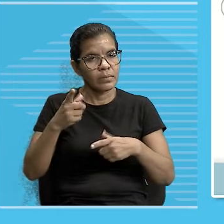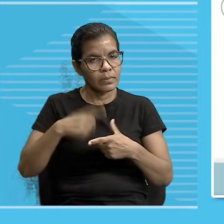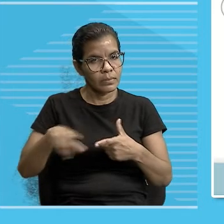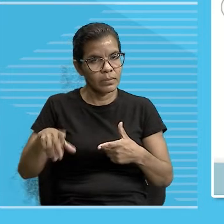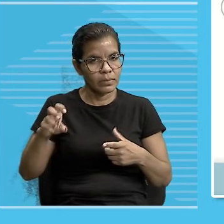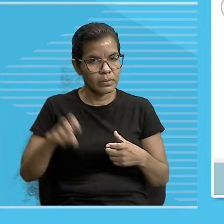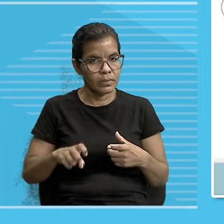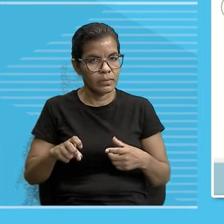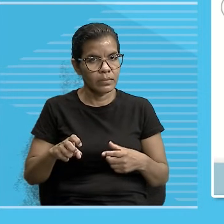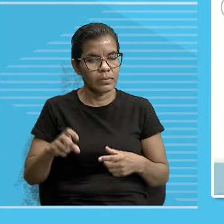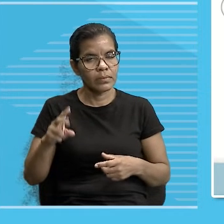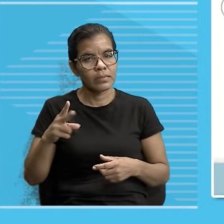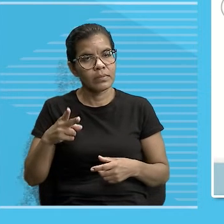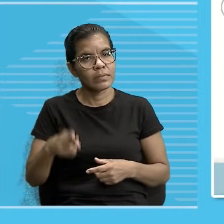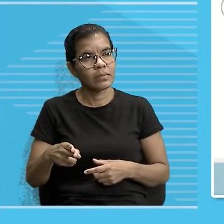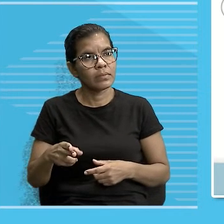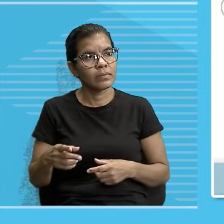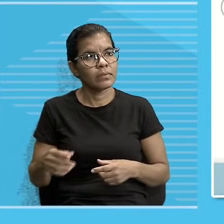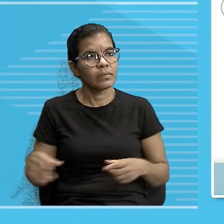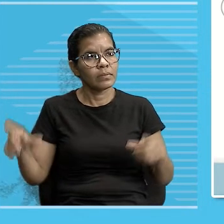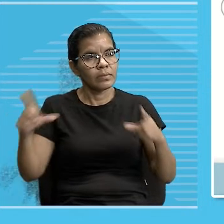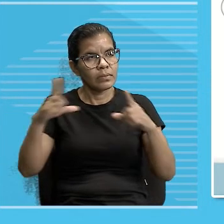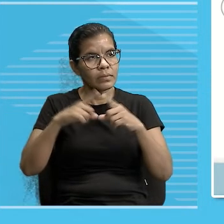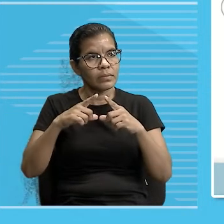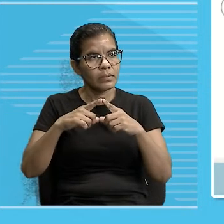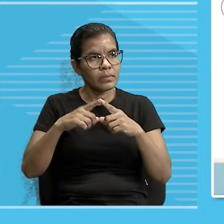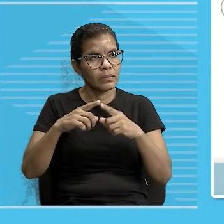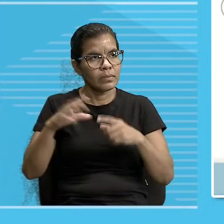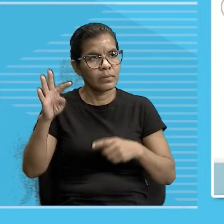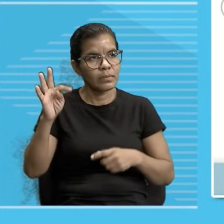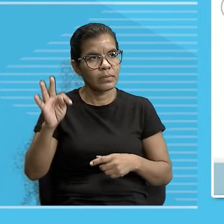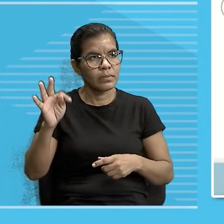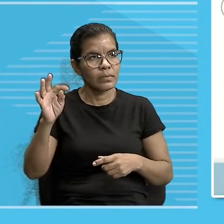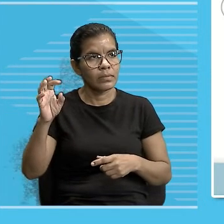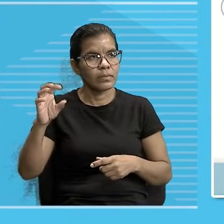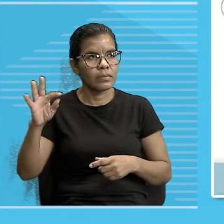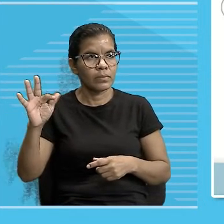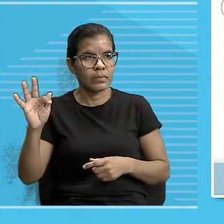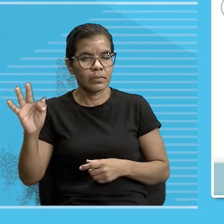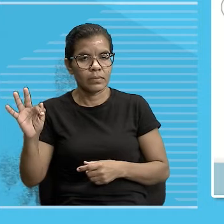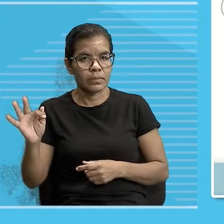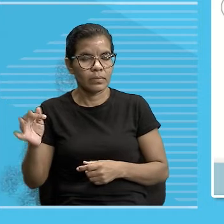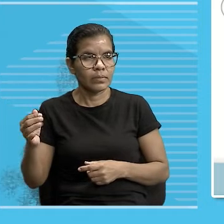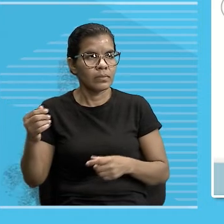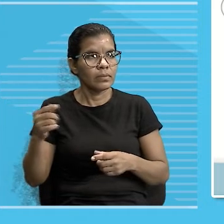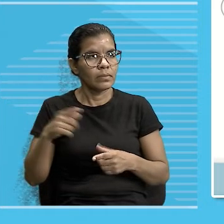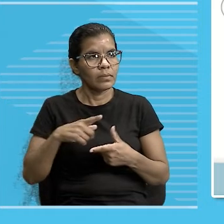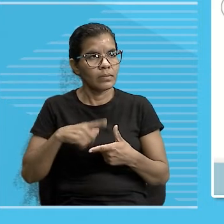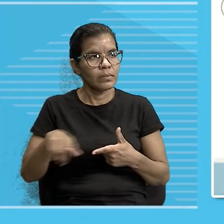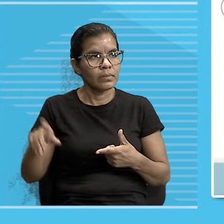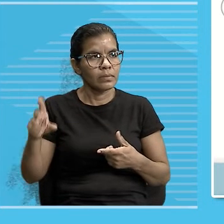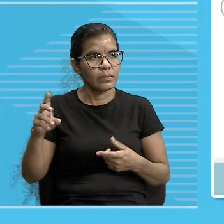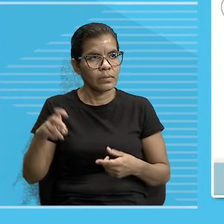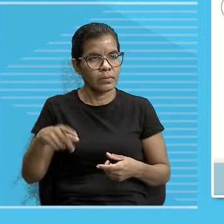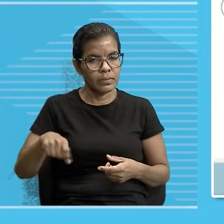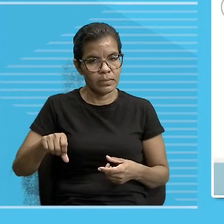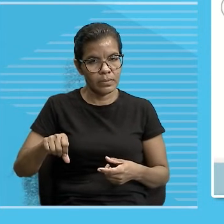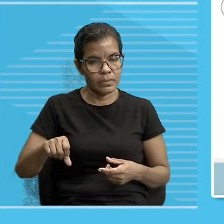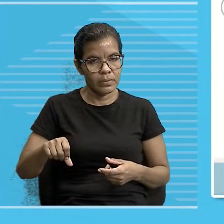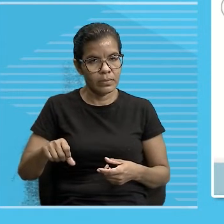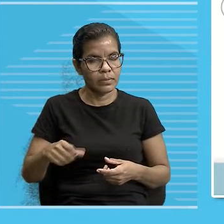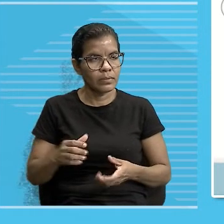será igual à variação na escala Fahrenheit sobre